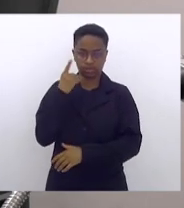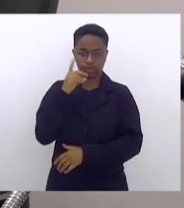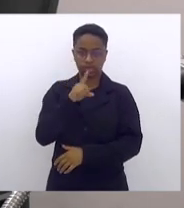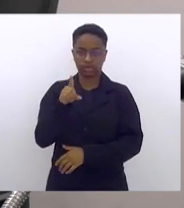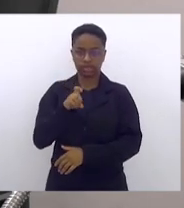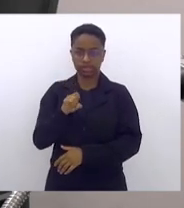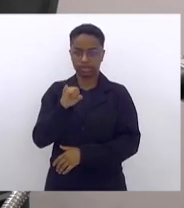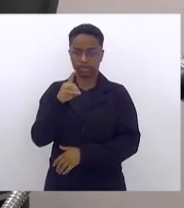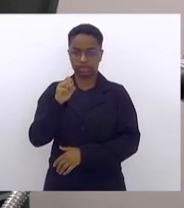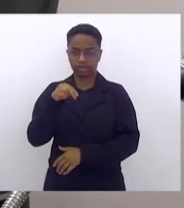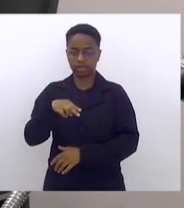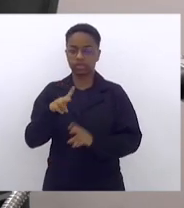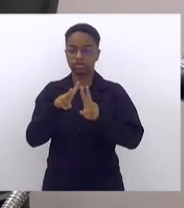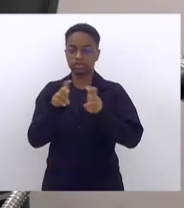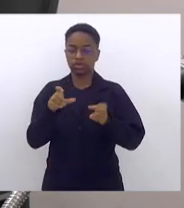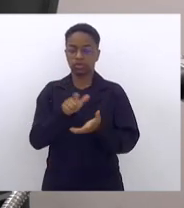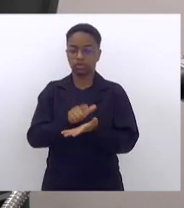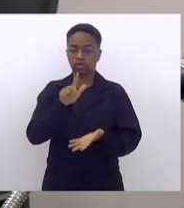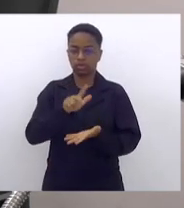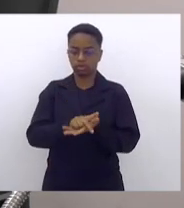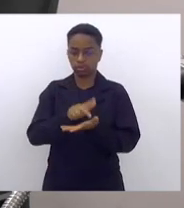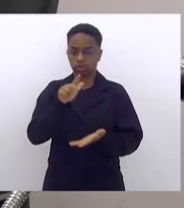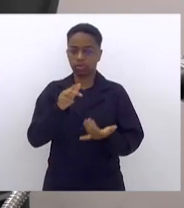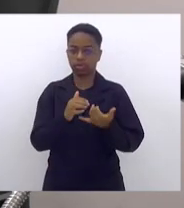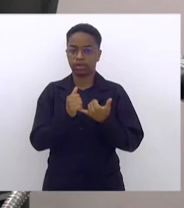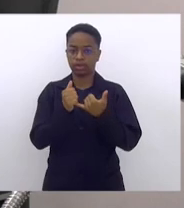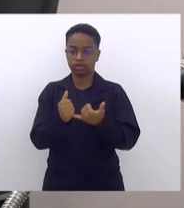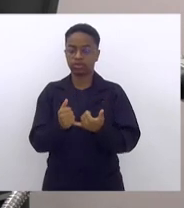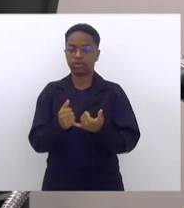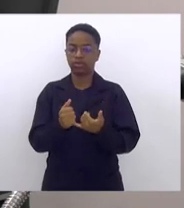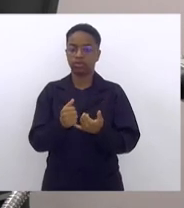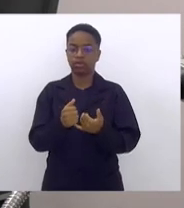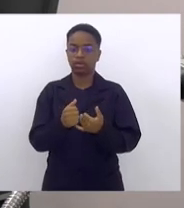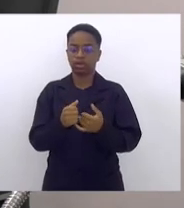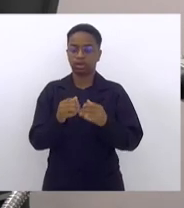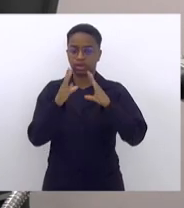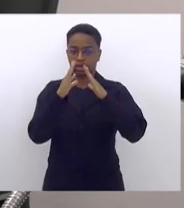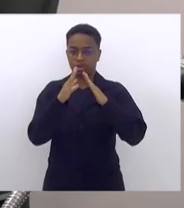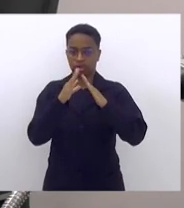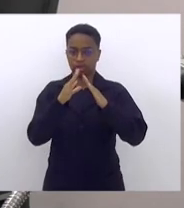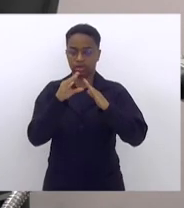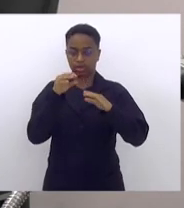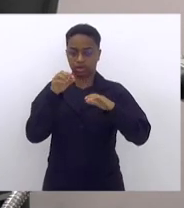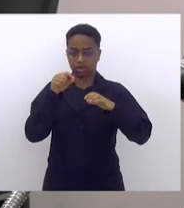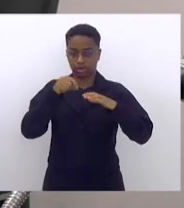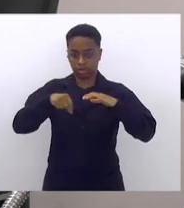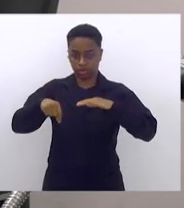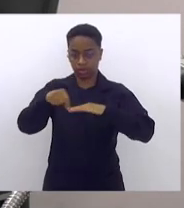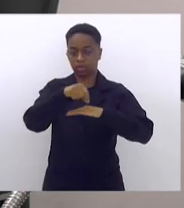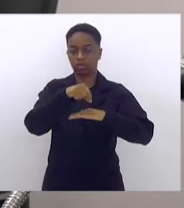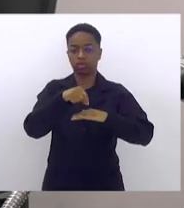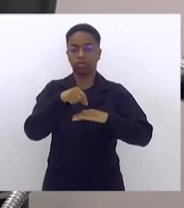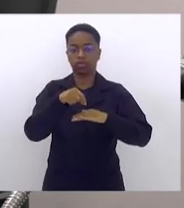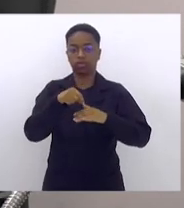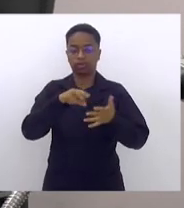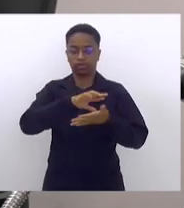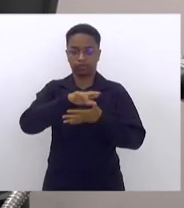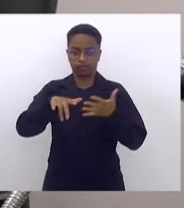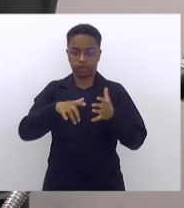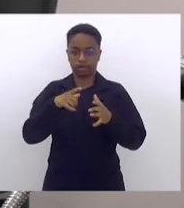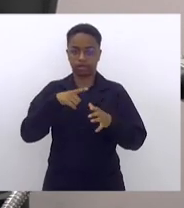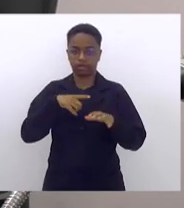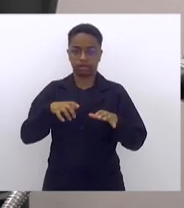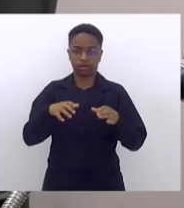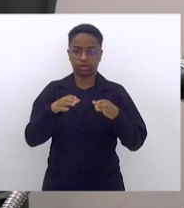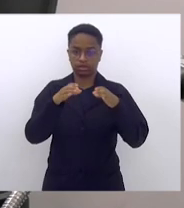dispõe sobre o tombamento por interesse histórico-cultural do Estado do Rio de Janeiro, dos quilombos Cambucá, Aleluia e Batatal, localizado